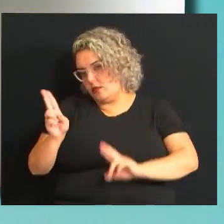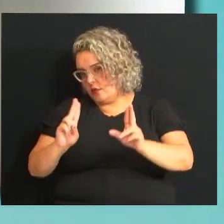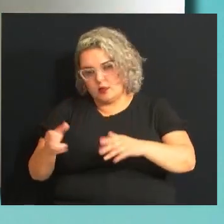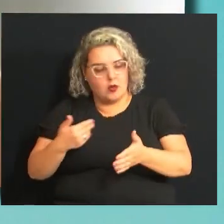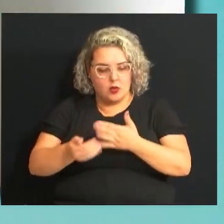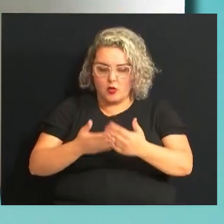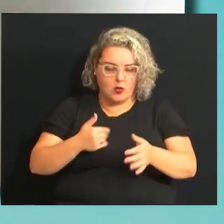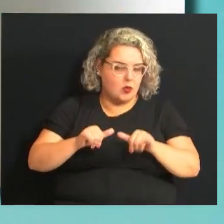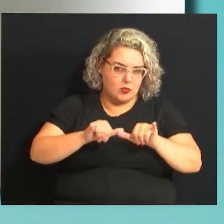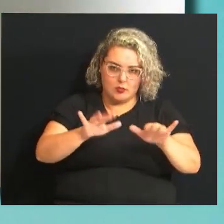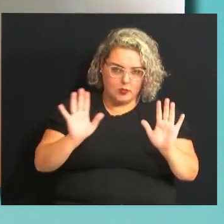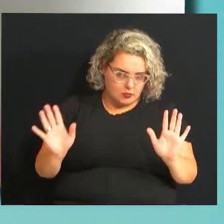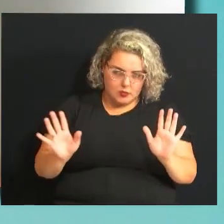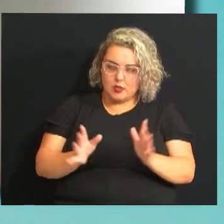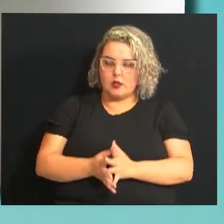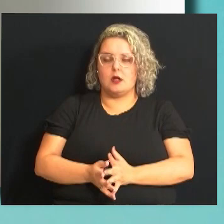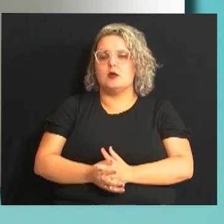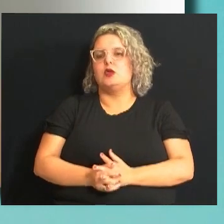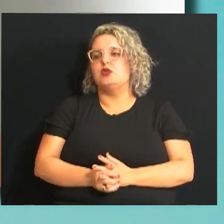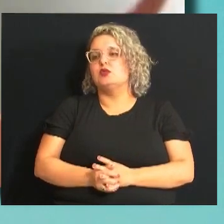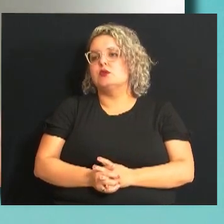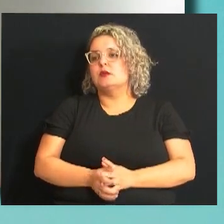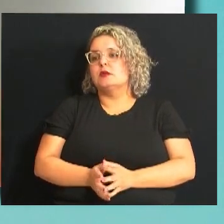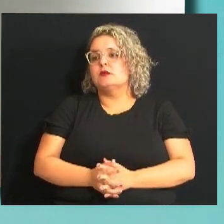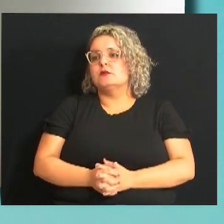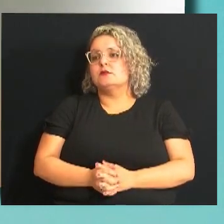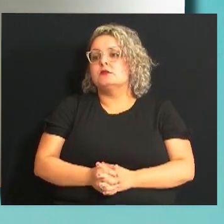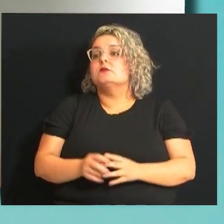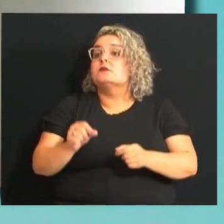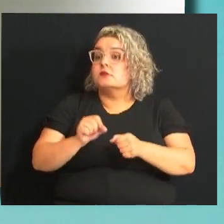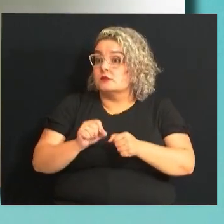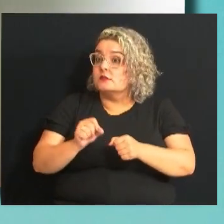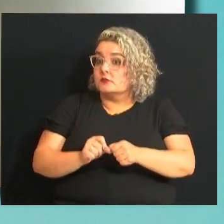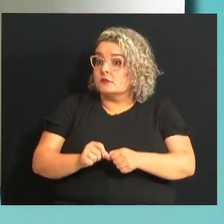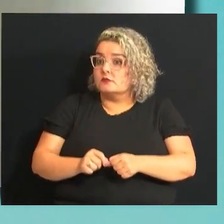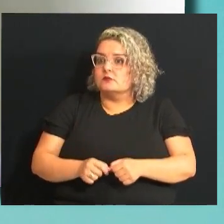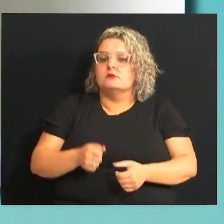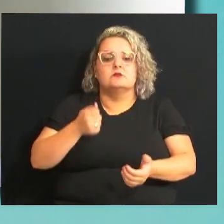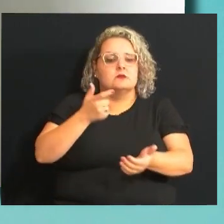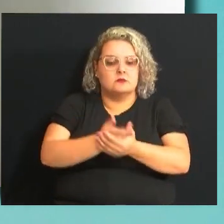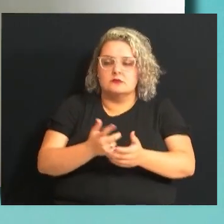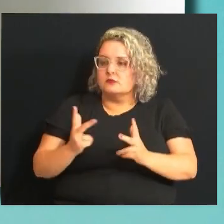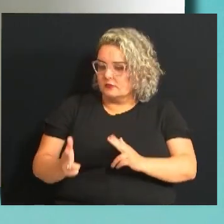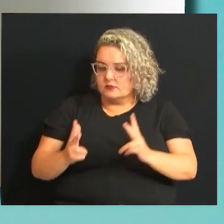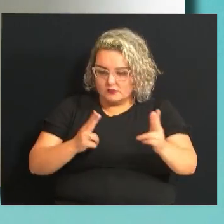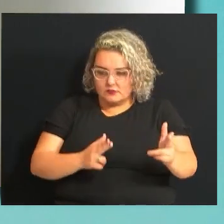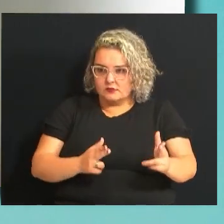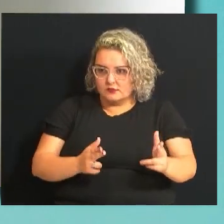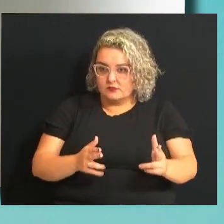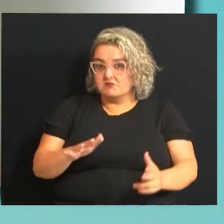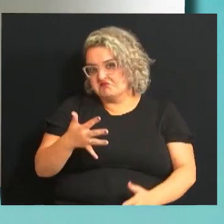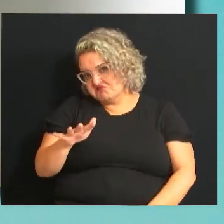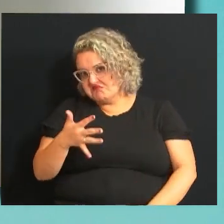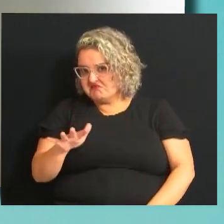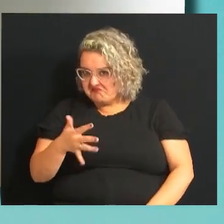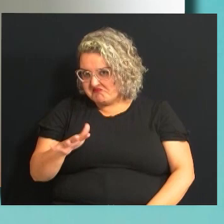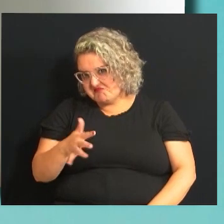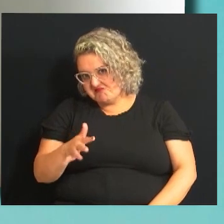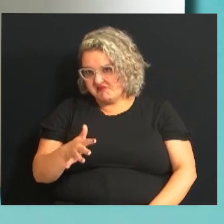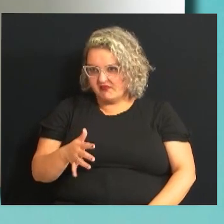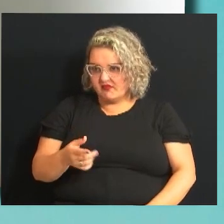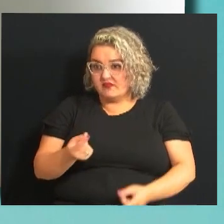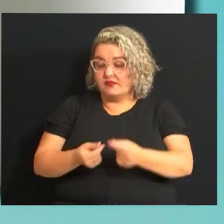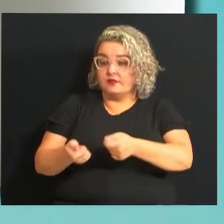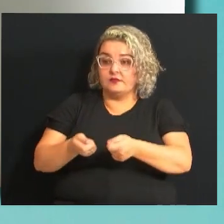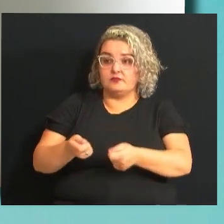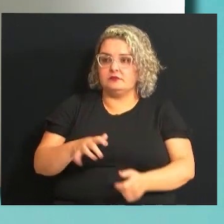cesta e for no mercado, sei lá, eu não vou citar nomes, mas você for em qualquer supermercado aí, e fizer exatamente essa